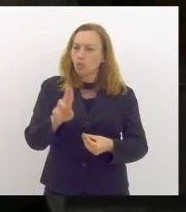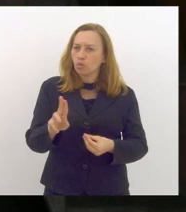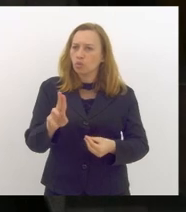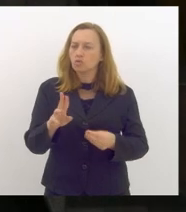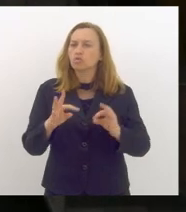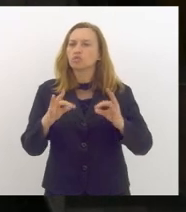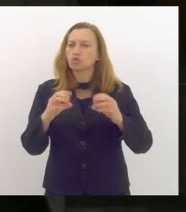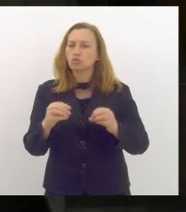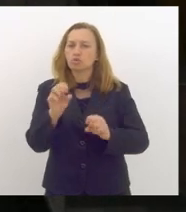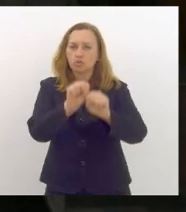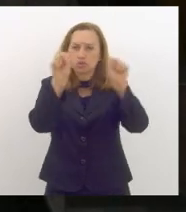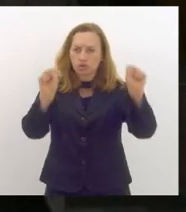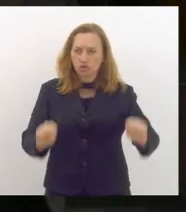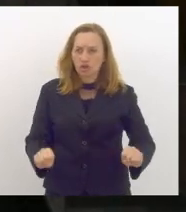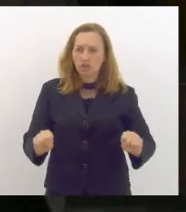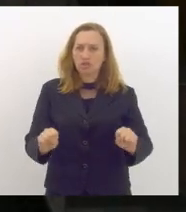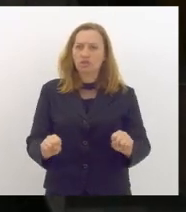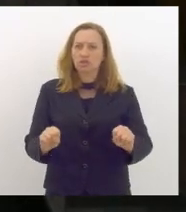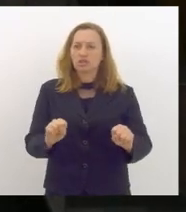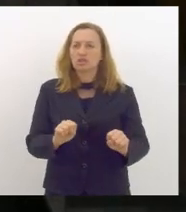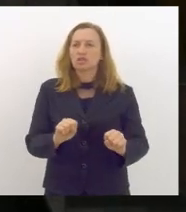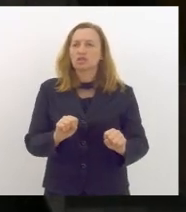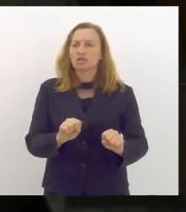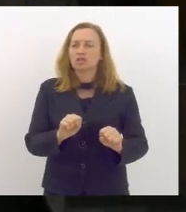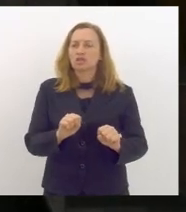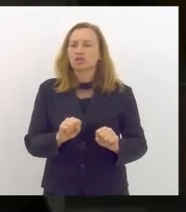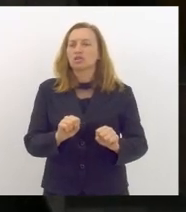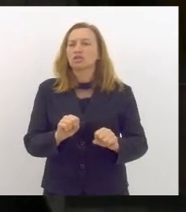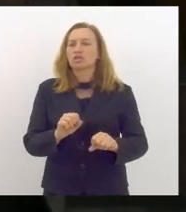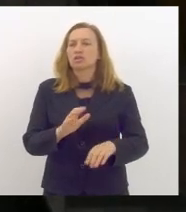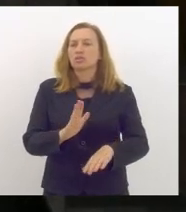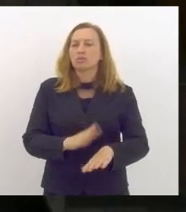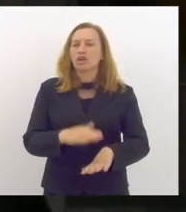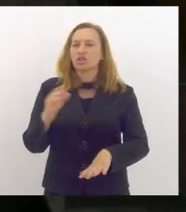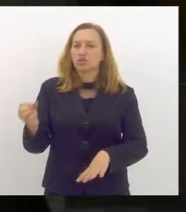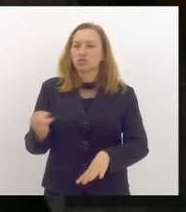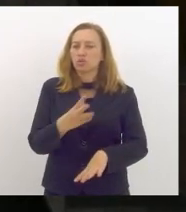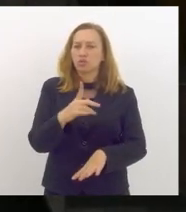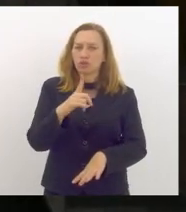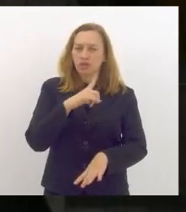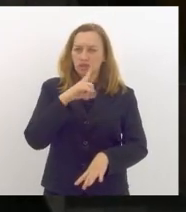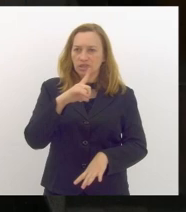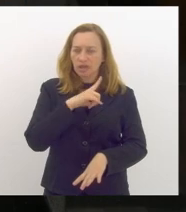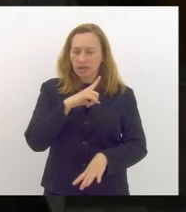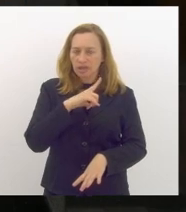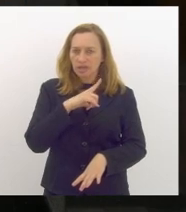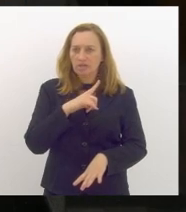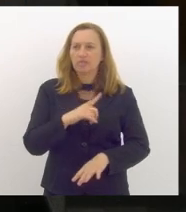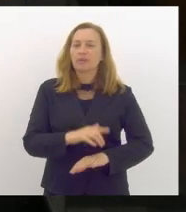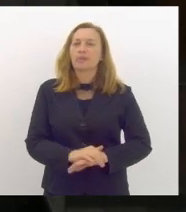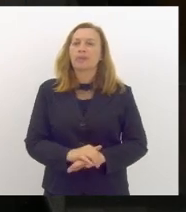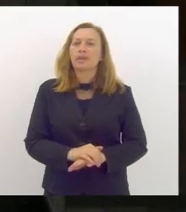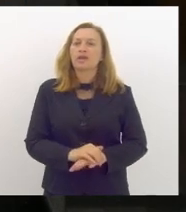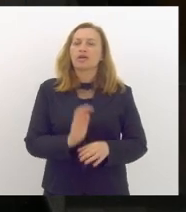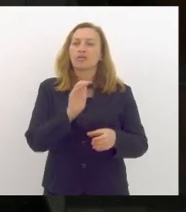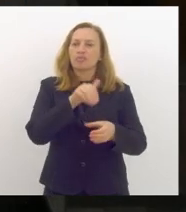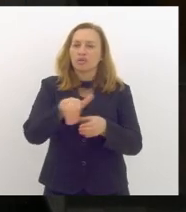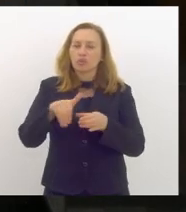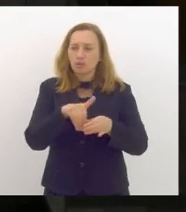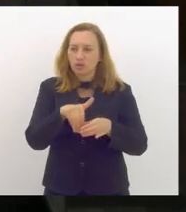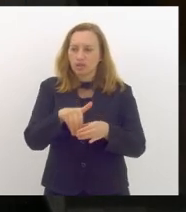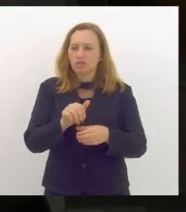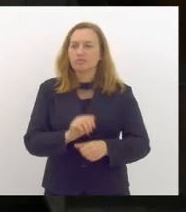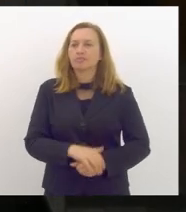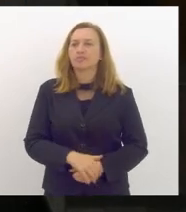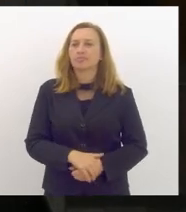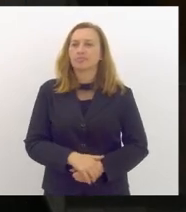tipos os sistemas digitais mais modernos que existem e através da urna